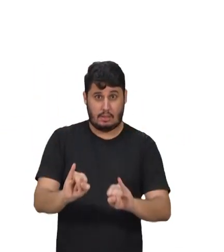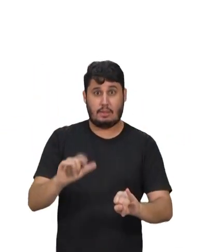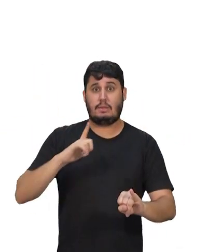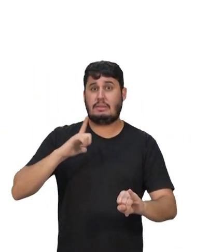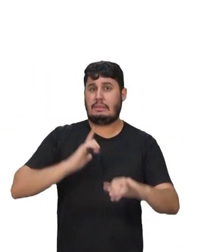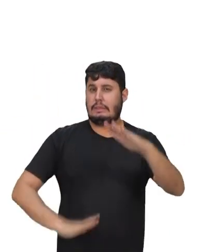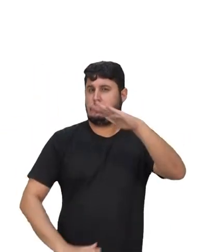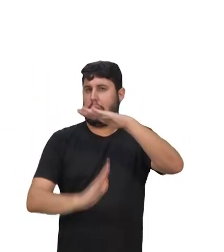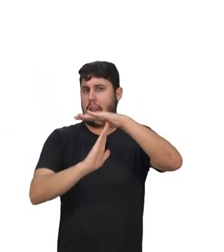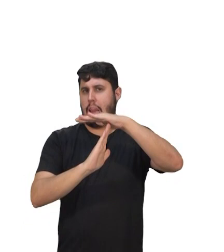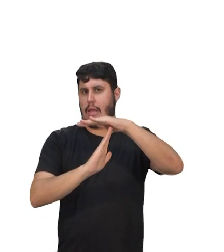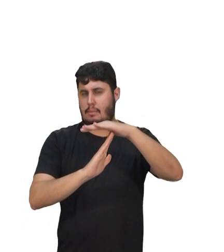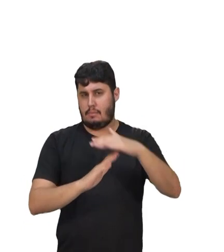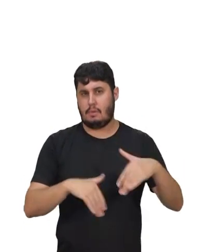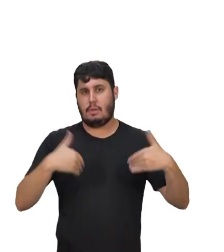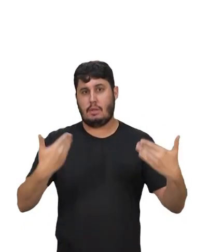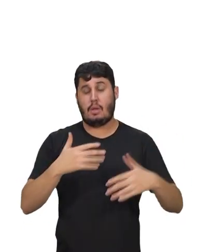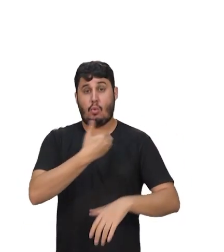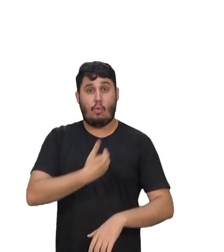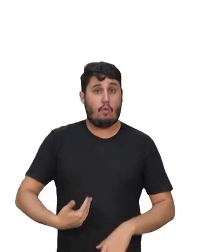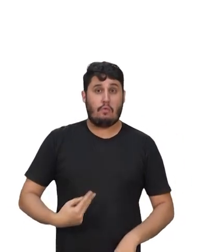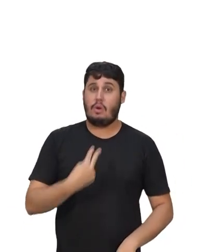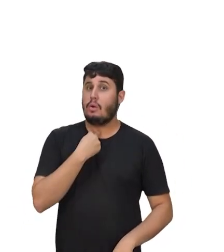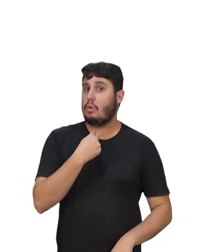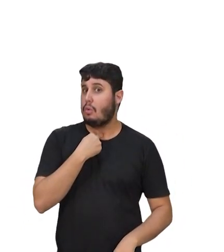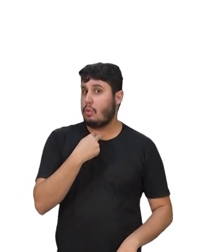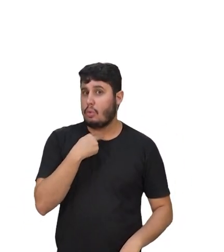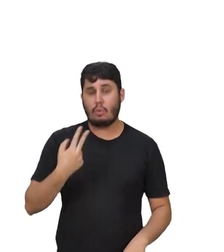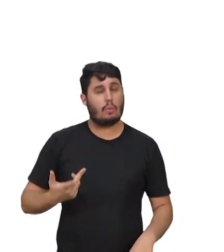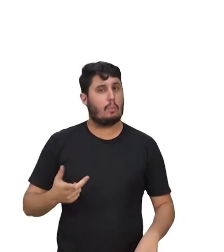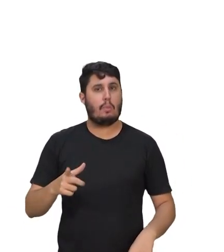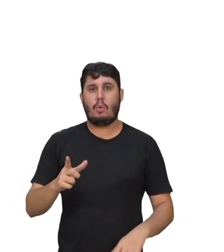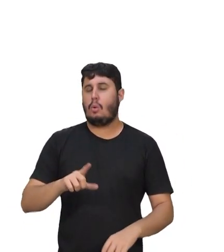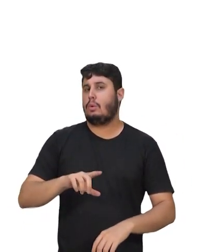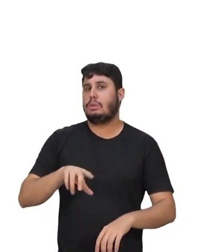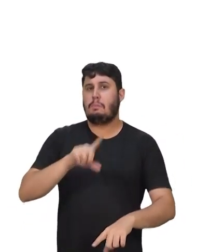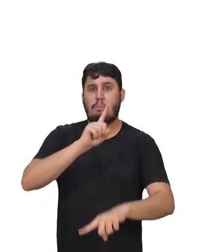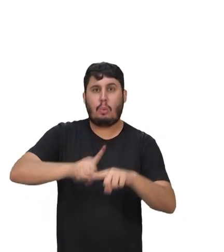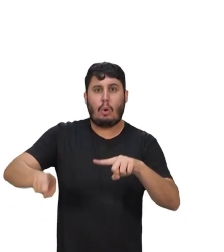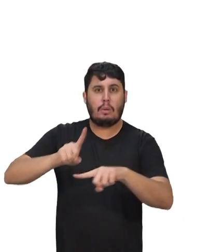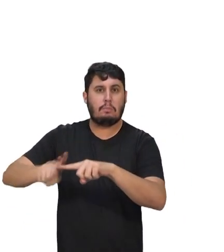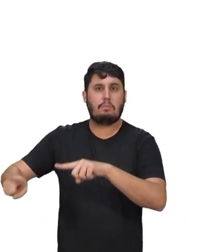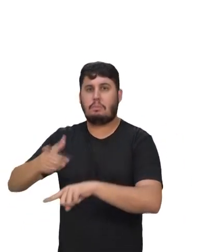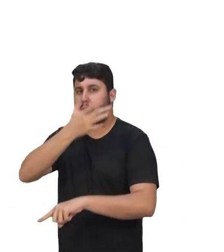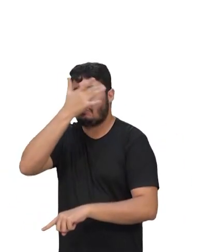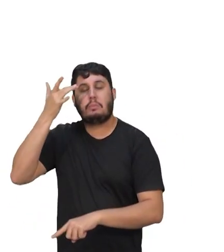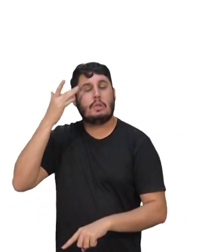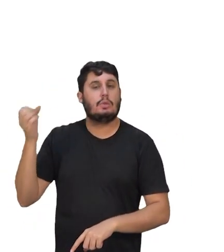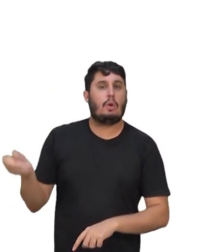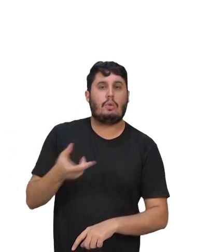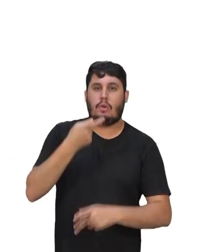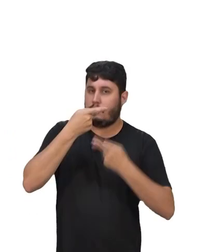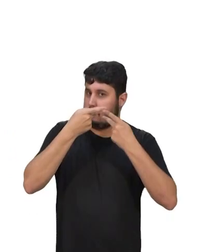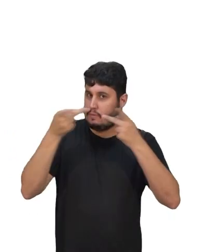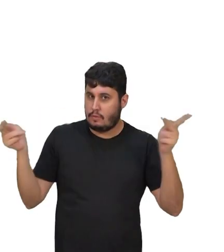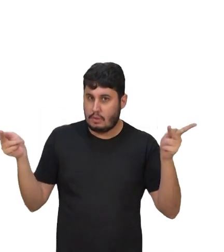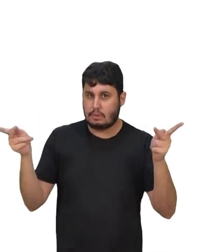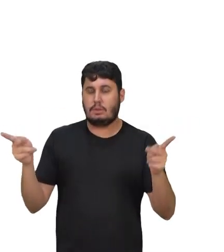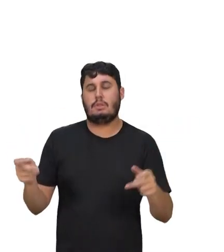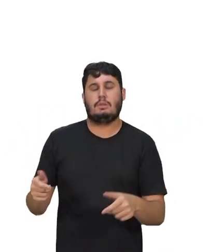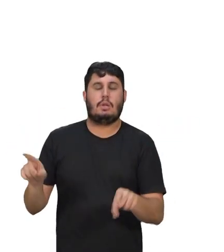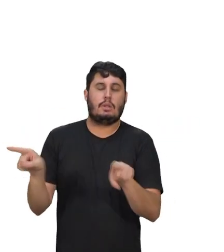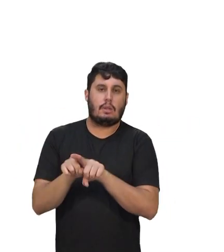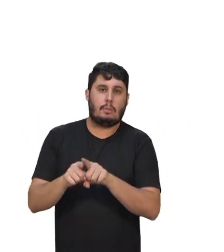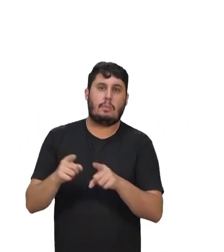de saturação e o governo não deve empreender nenhuma política de captação de novos visitantes, algo com que concorda o